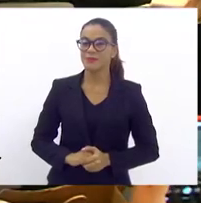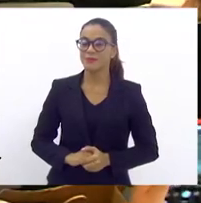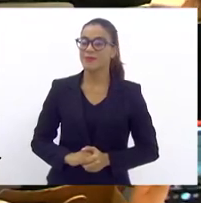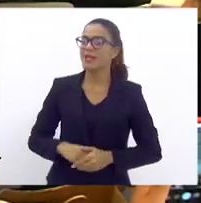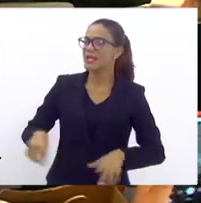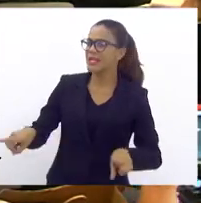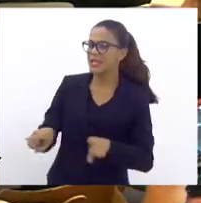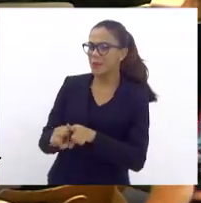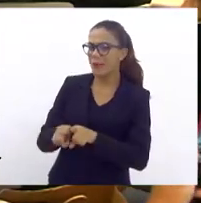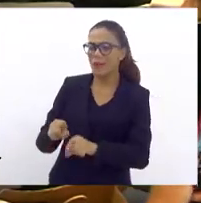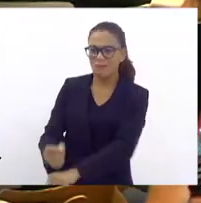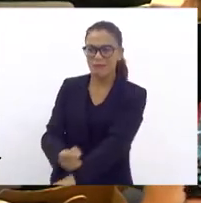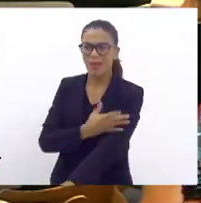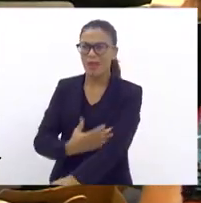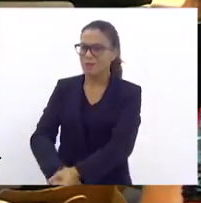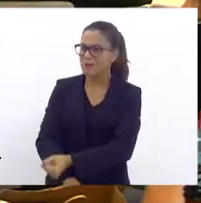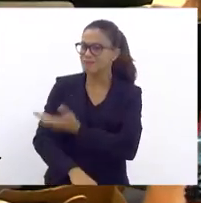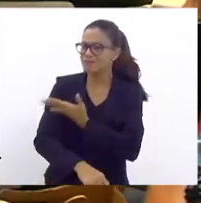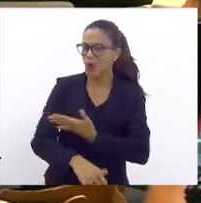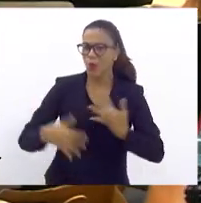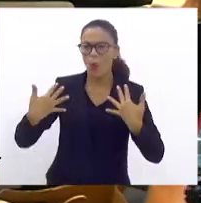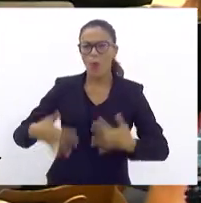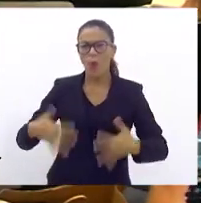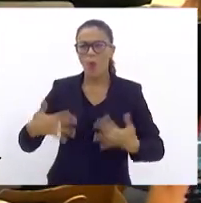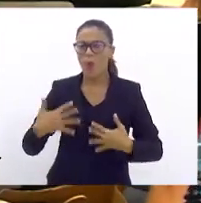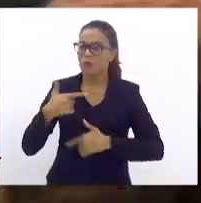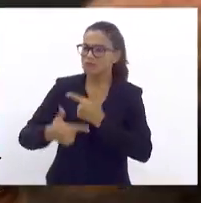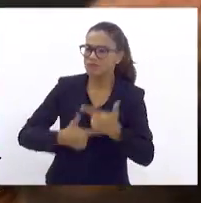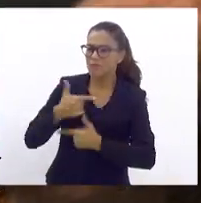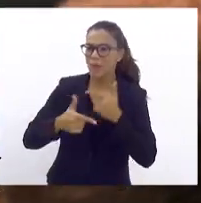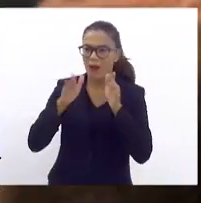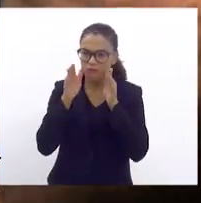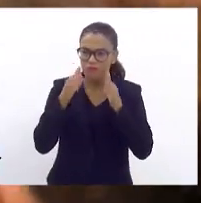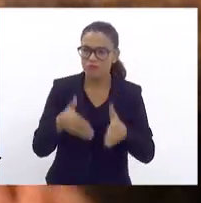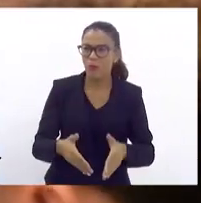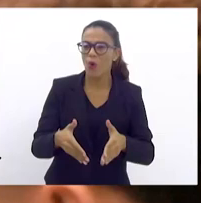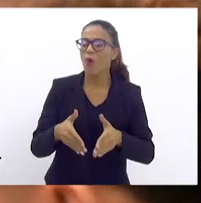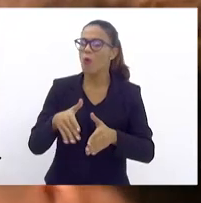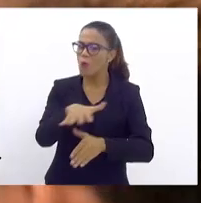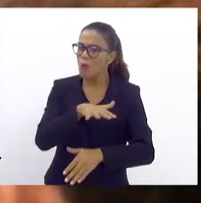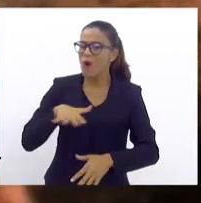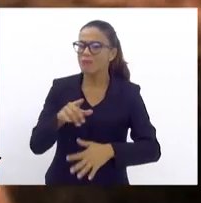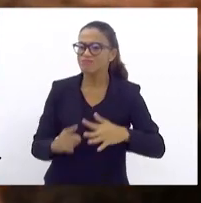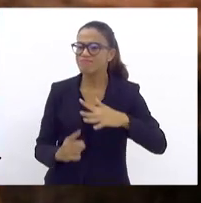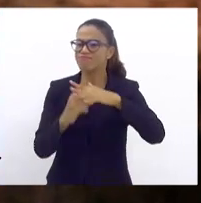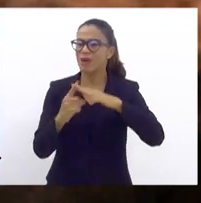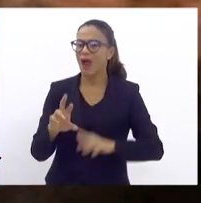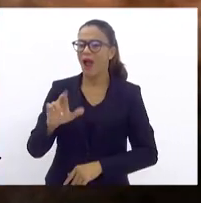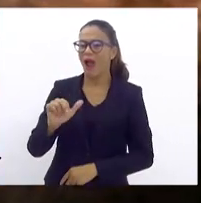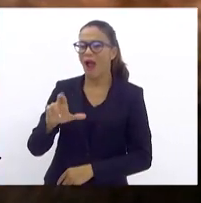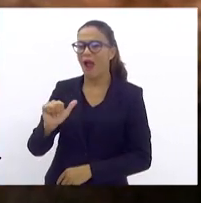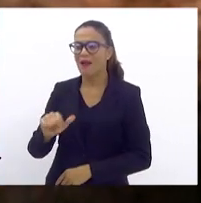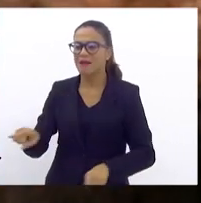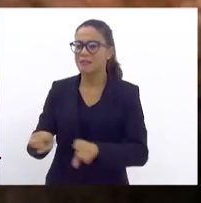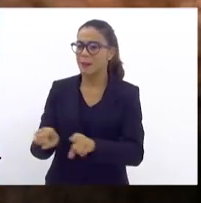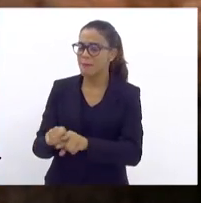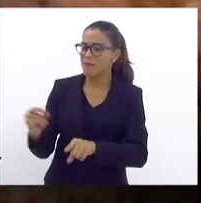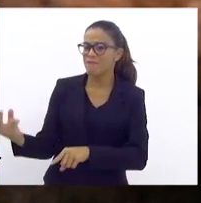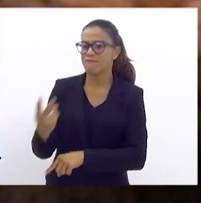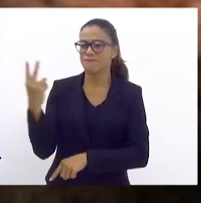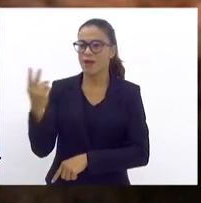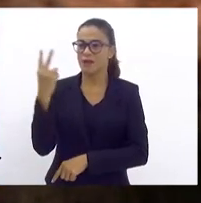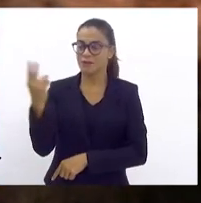realmente me emociona muito poder trabalhar por uma causa tão Rara tão cara tão importante e